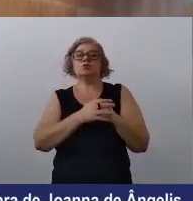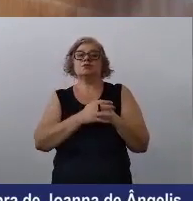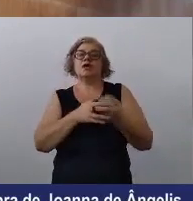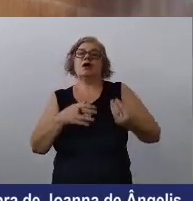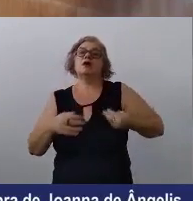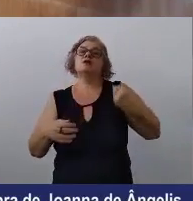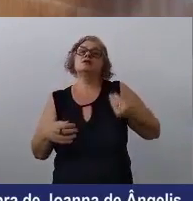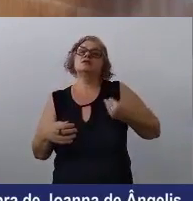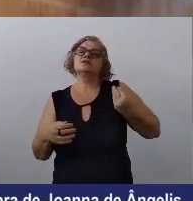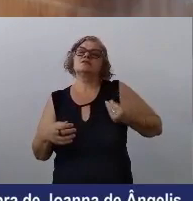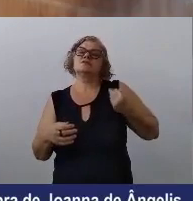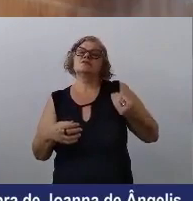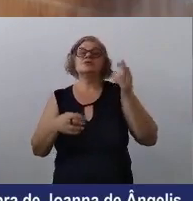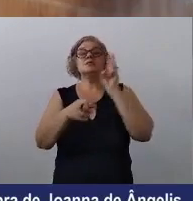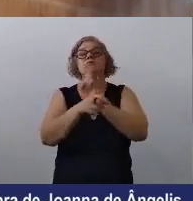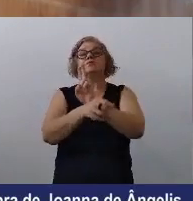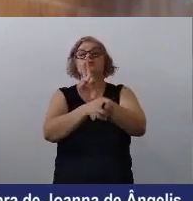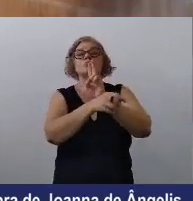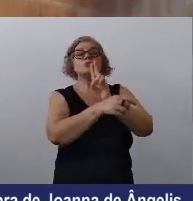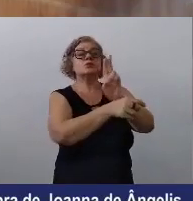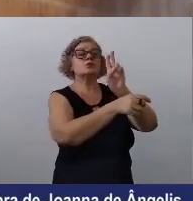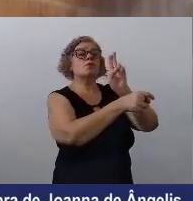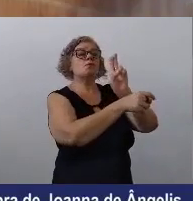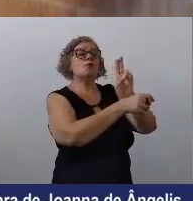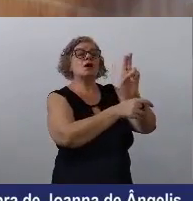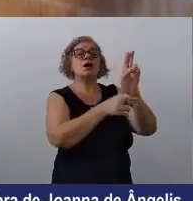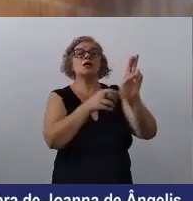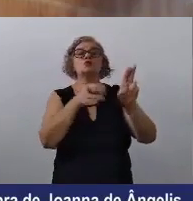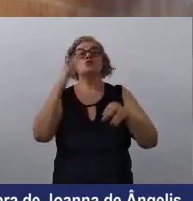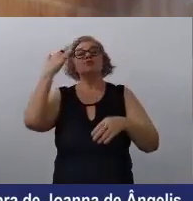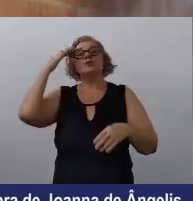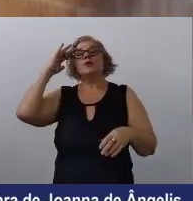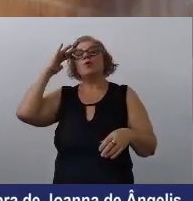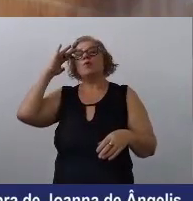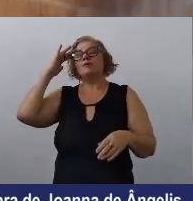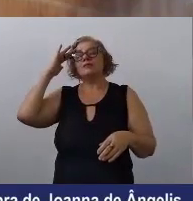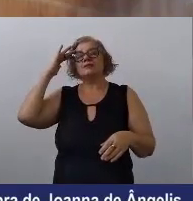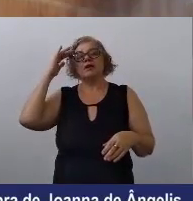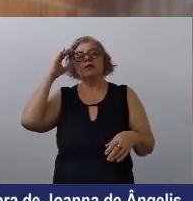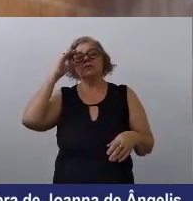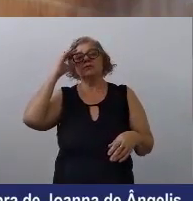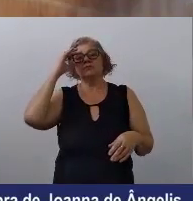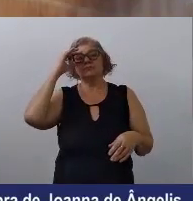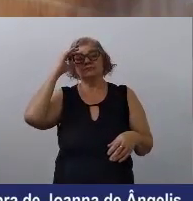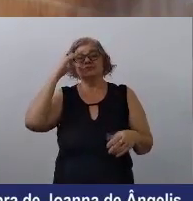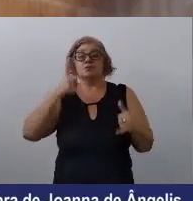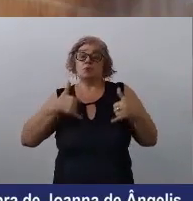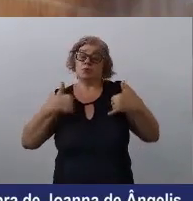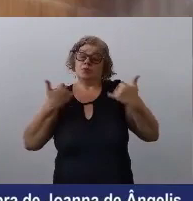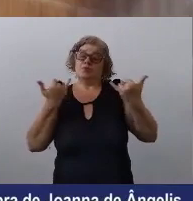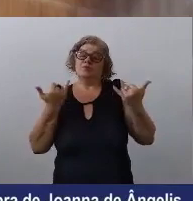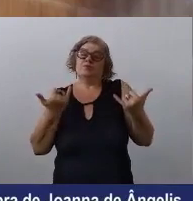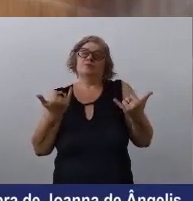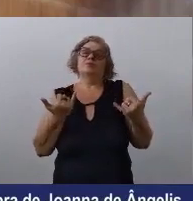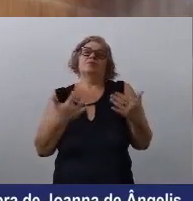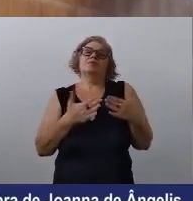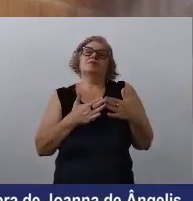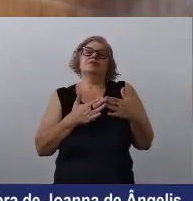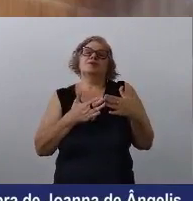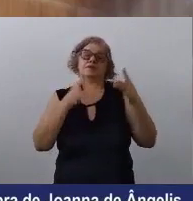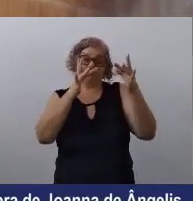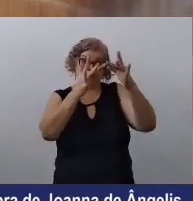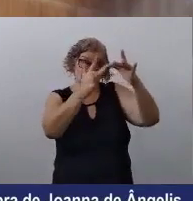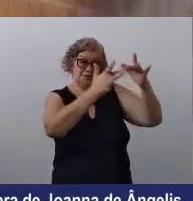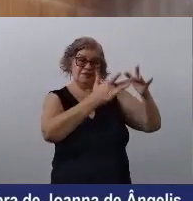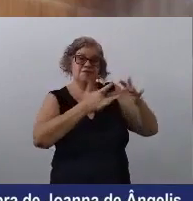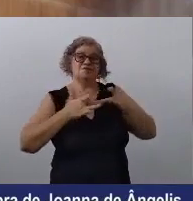Essa vivência de amparo e proteção, naturalmente, tem que ter na compreensão uma virtude natural, porque